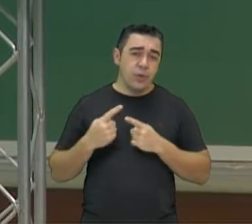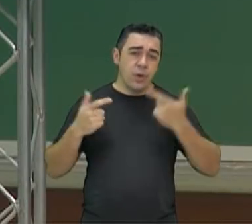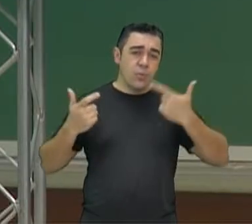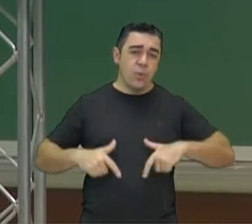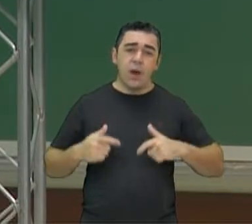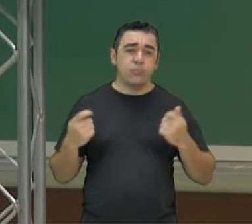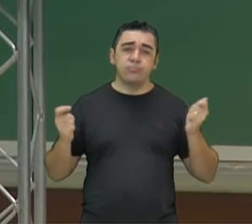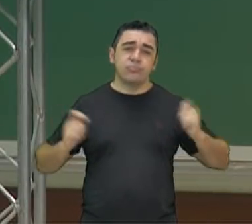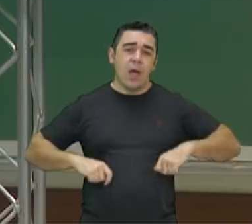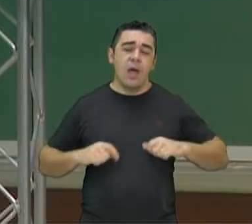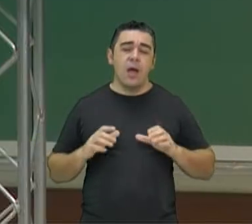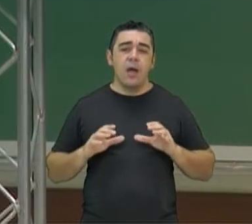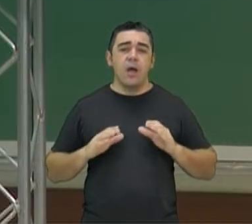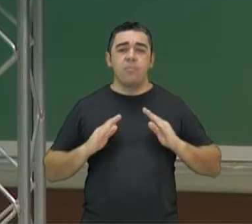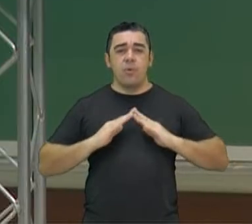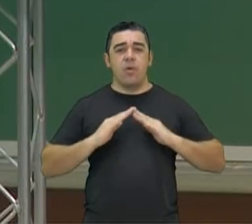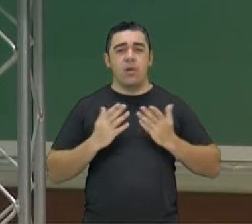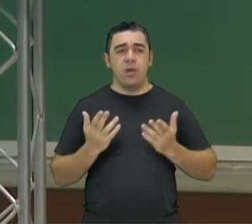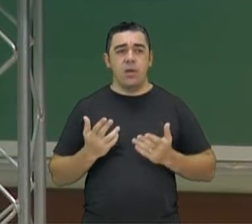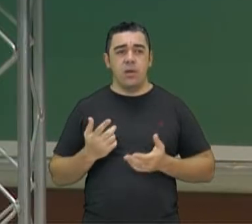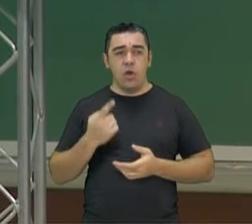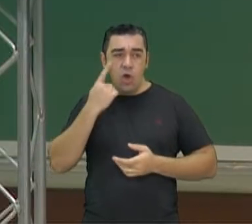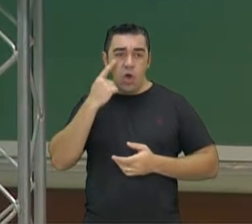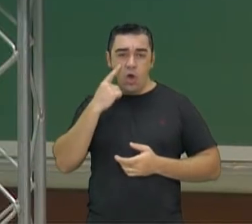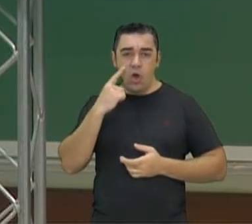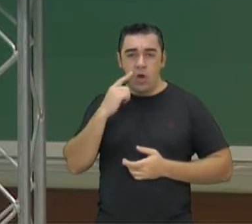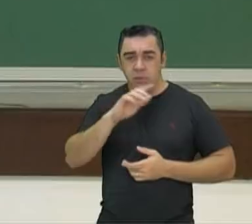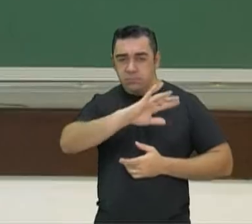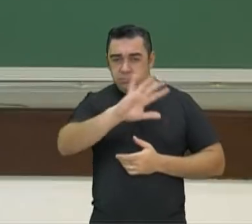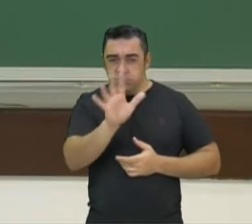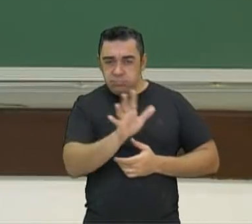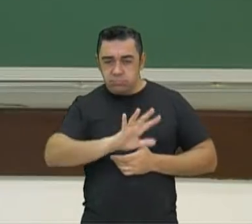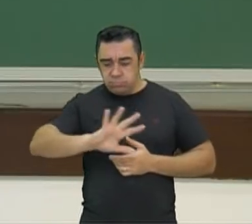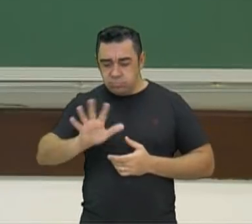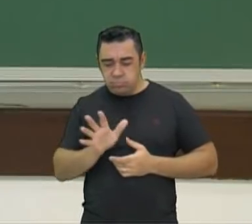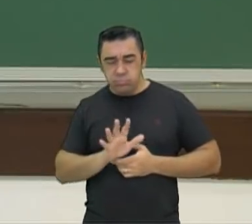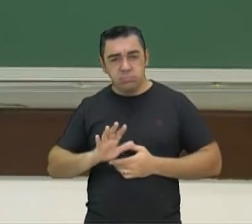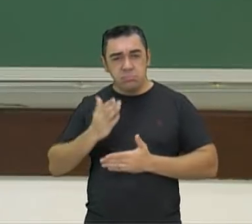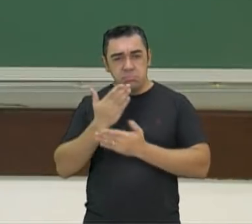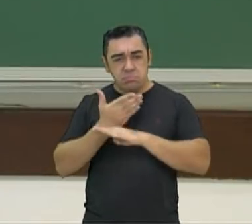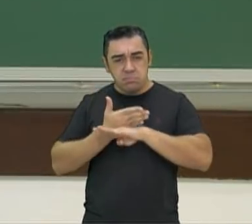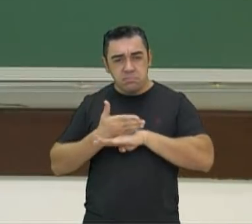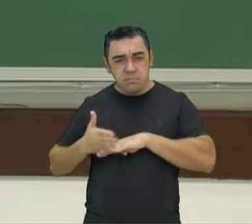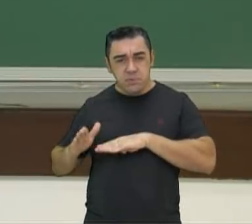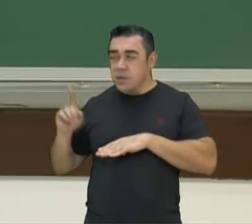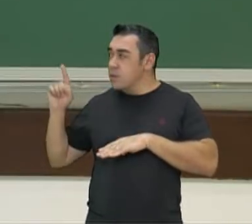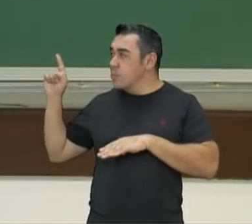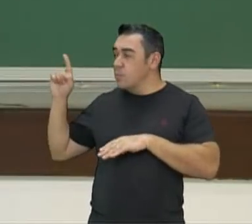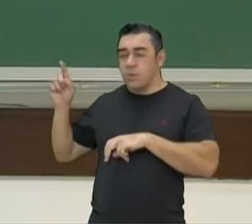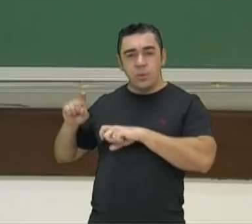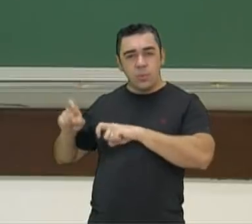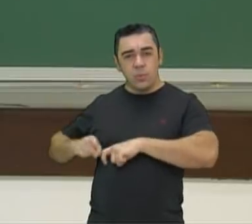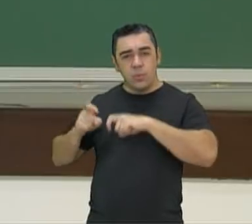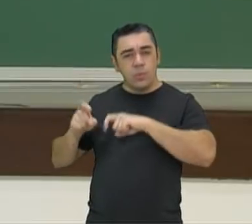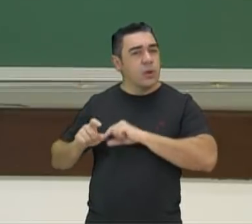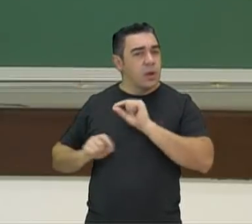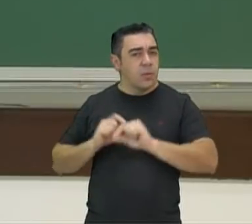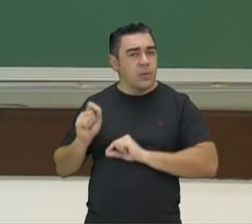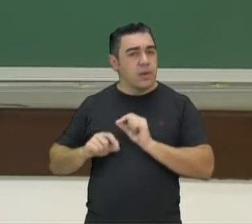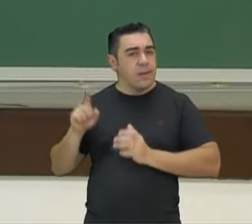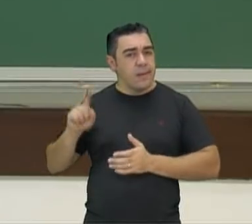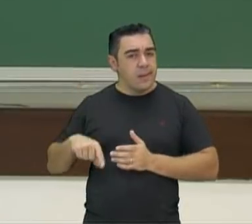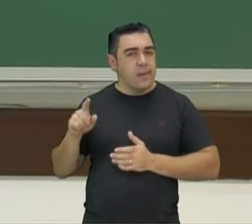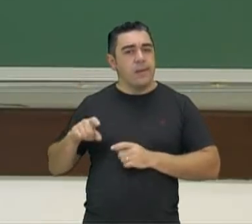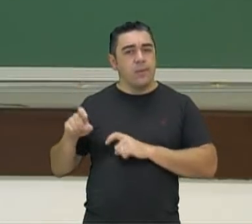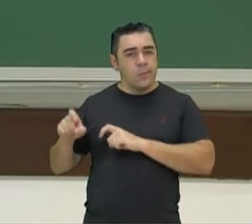tá explicado por quê. Olha aqui, ó, tudo branco, ó, as áreas de ocupação do homem no meio rural, que nós chamamos das